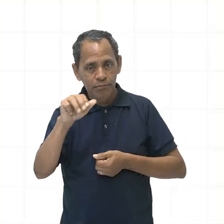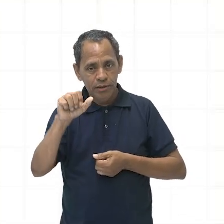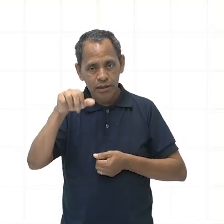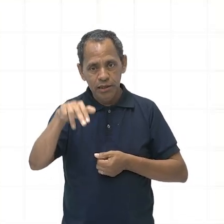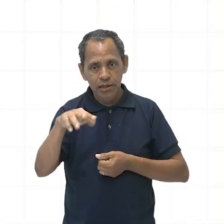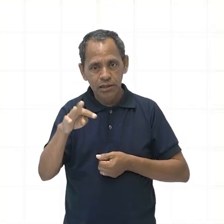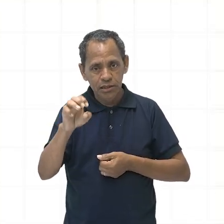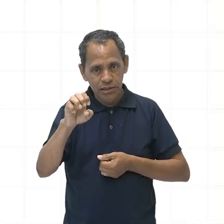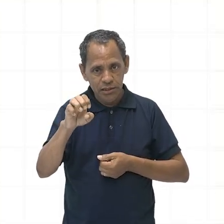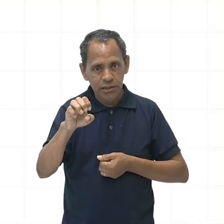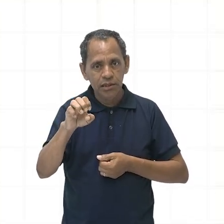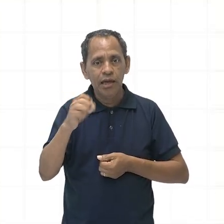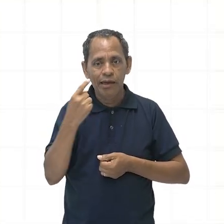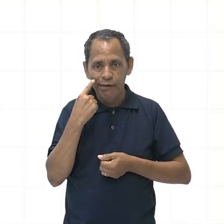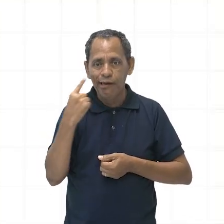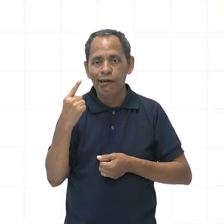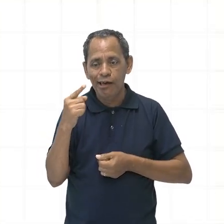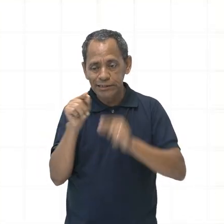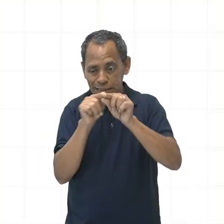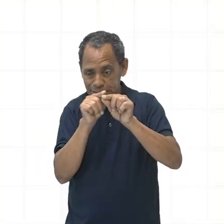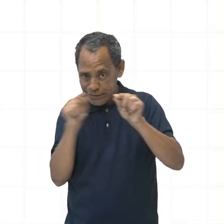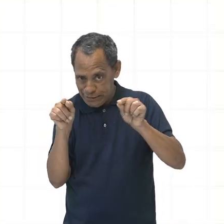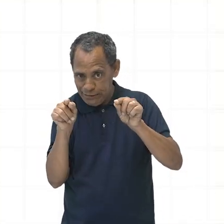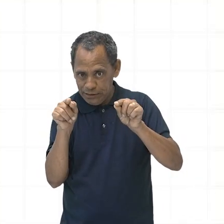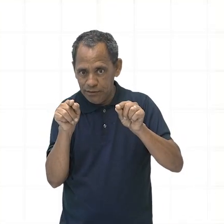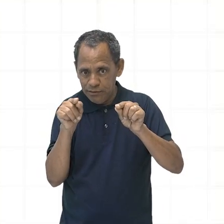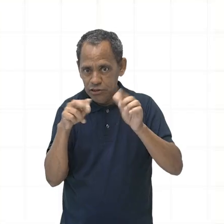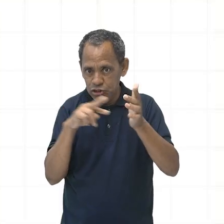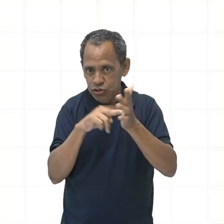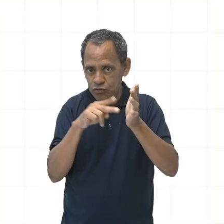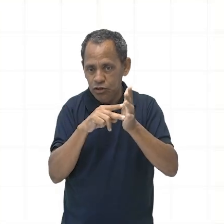e somente se a